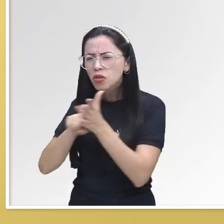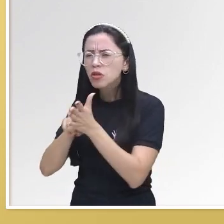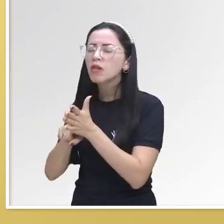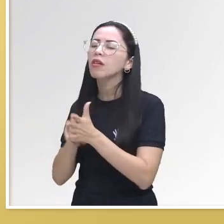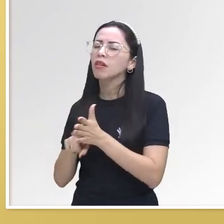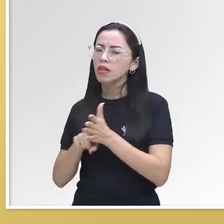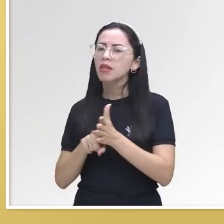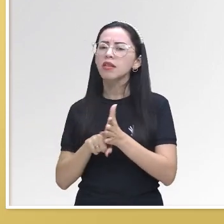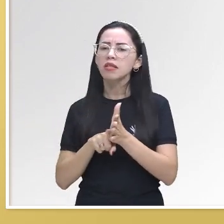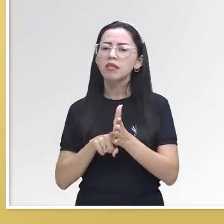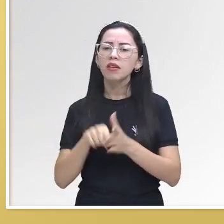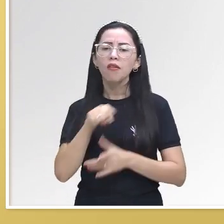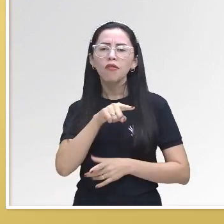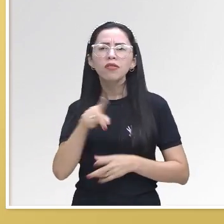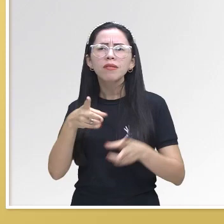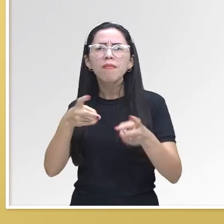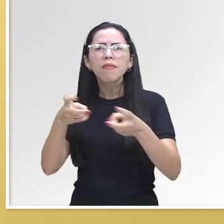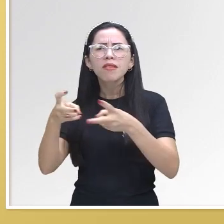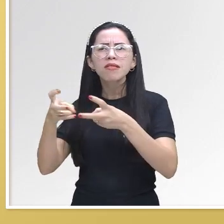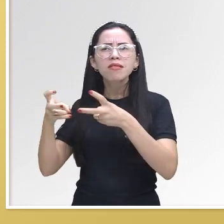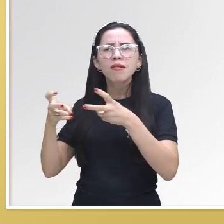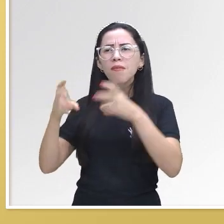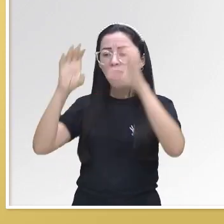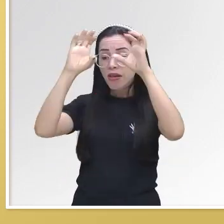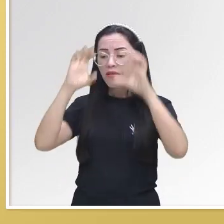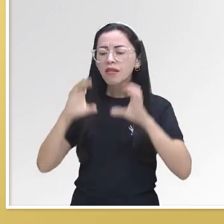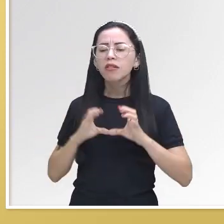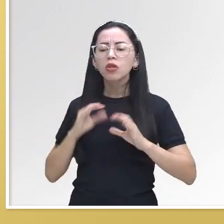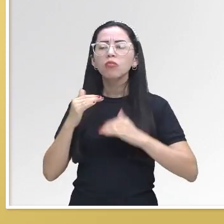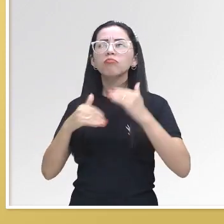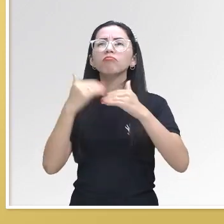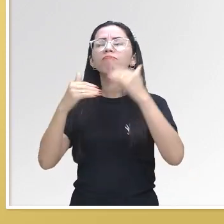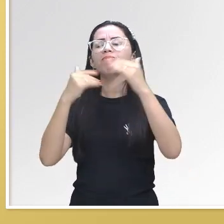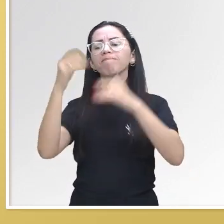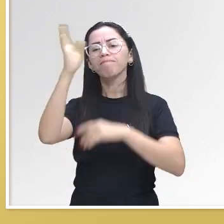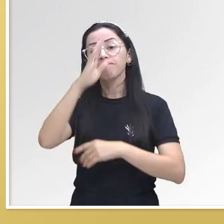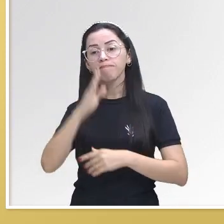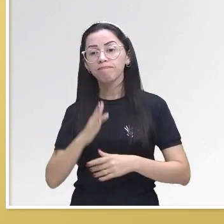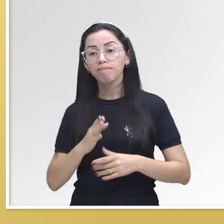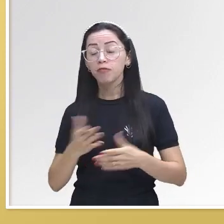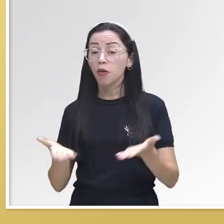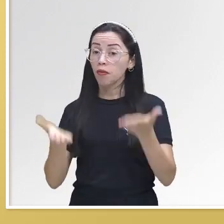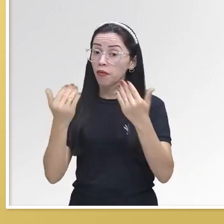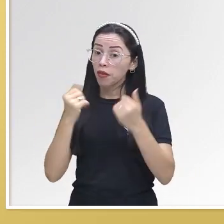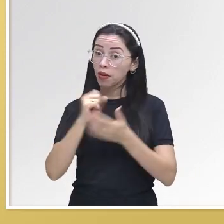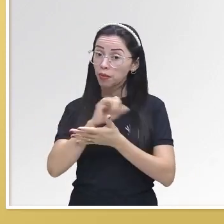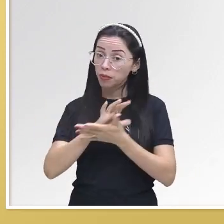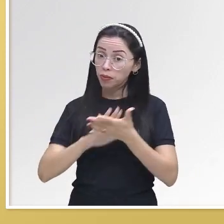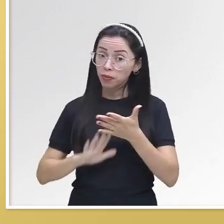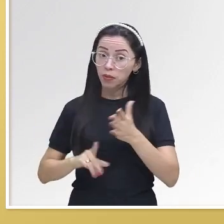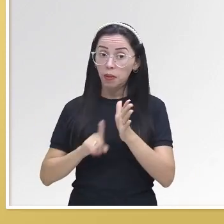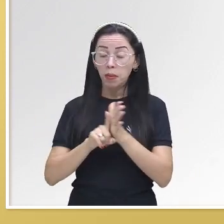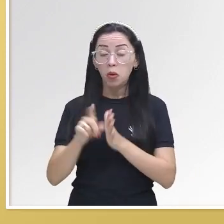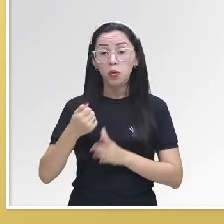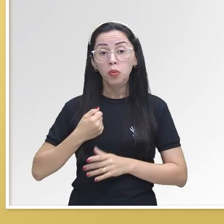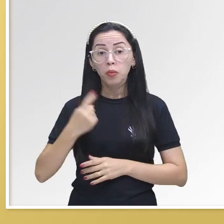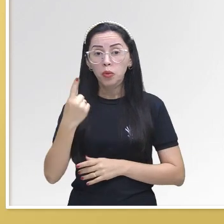pena você perceber a construção da cidadania no nosso país. Agora, vamos exercitar um pouquinho? Questão